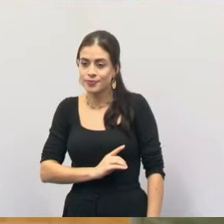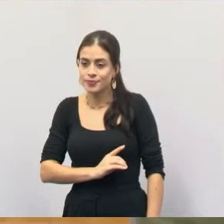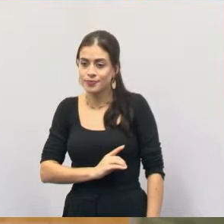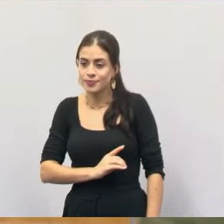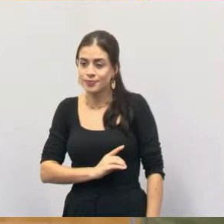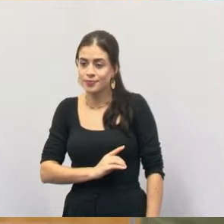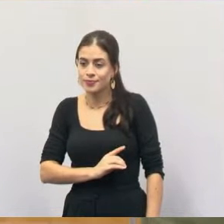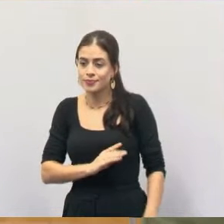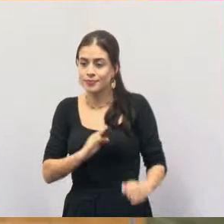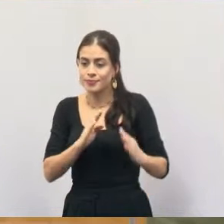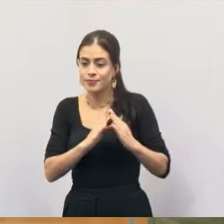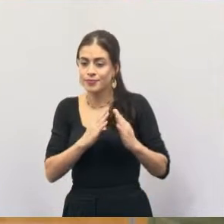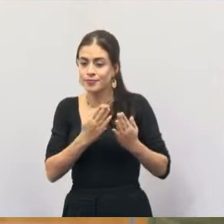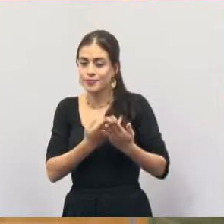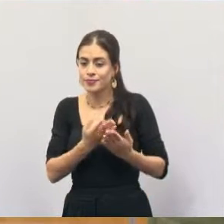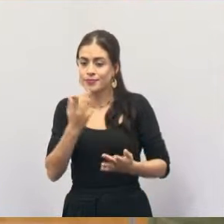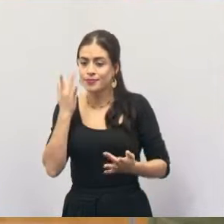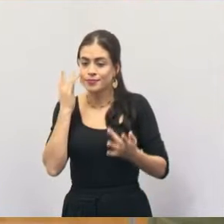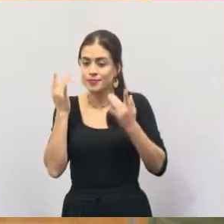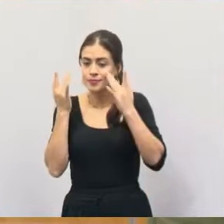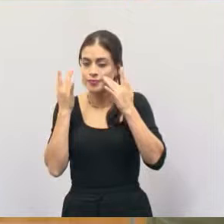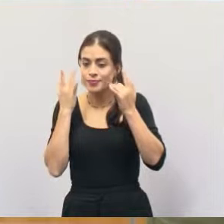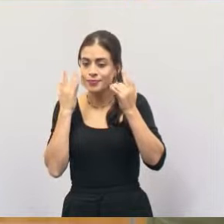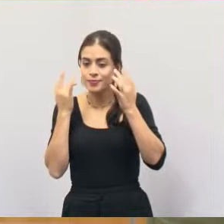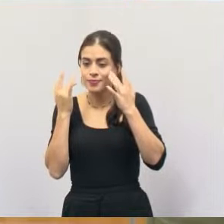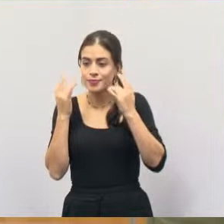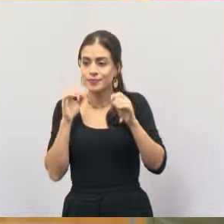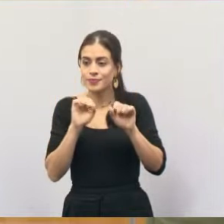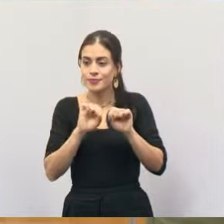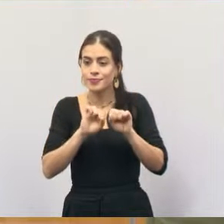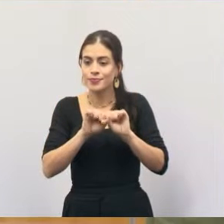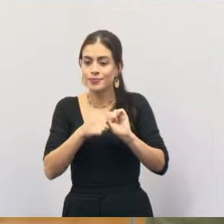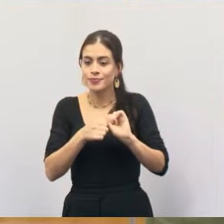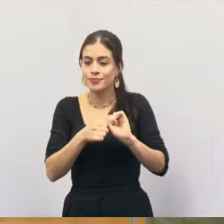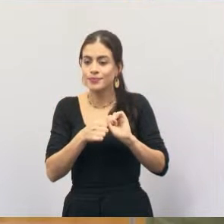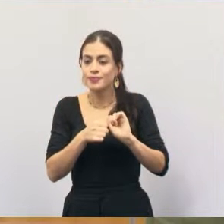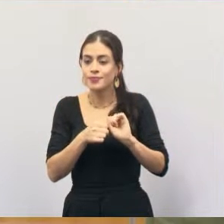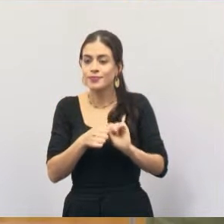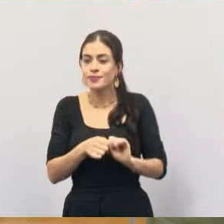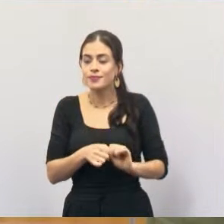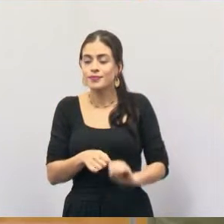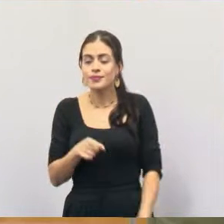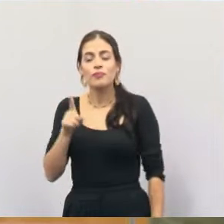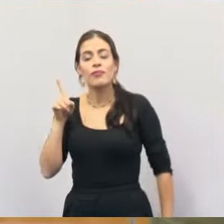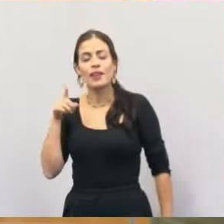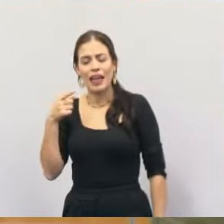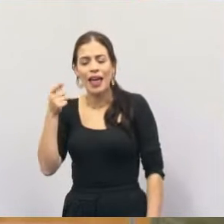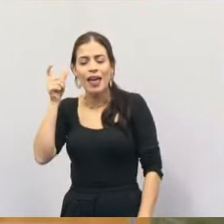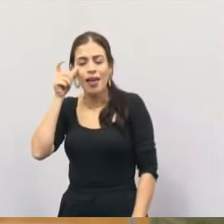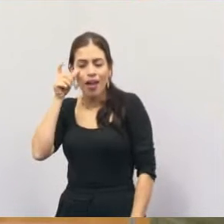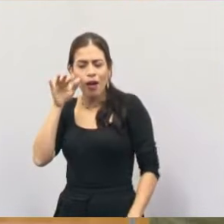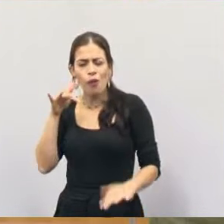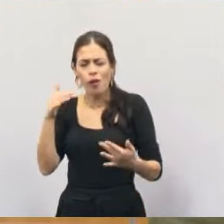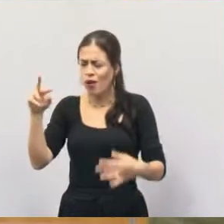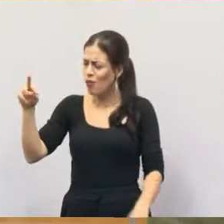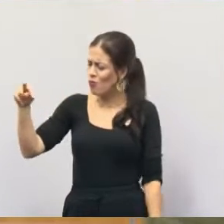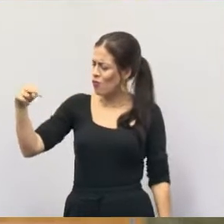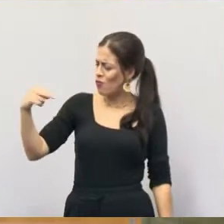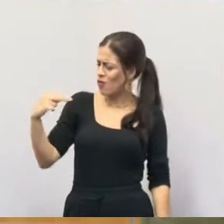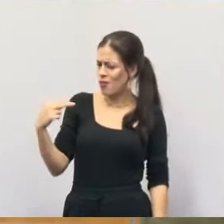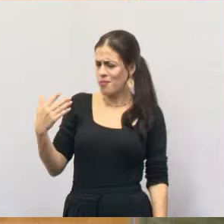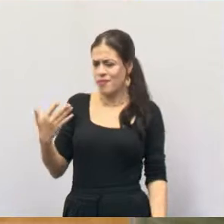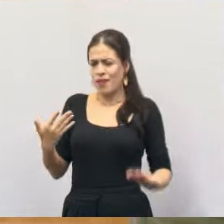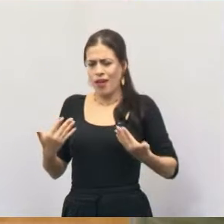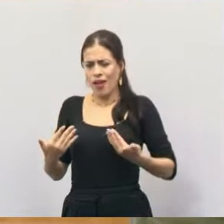à escola de teatro e me formei lá. E até interessante quando os diretores de lá olhavam para mim e